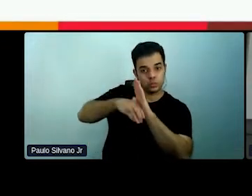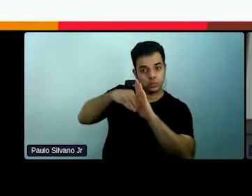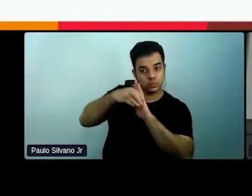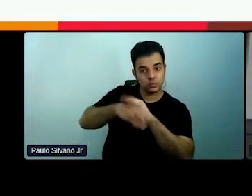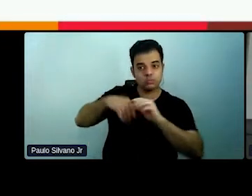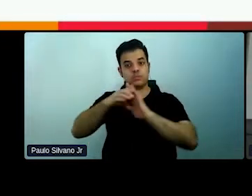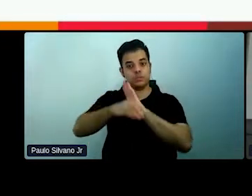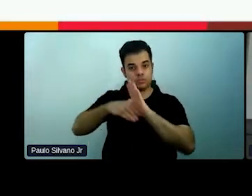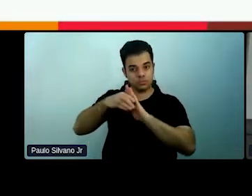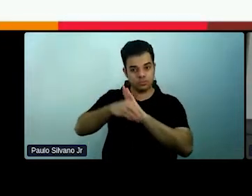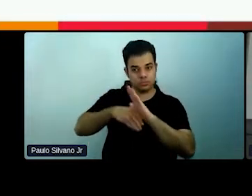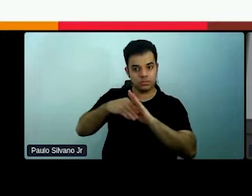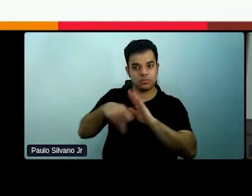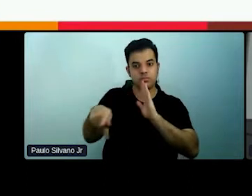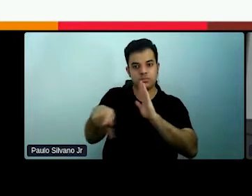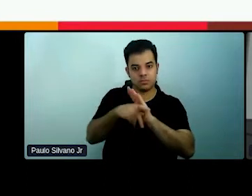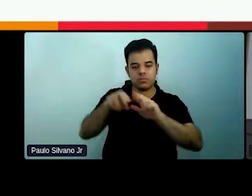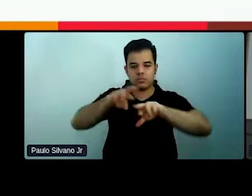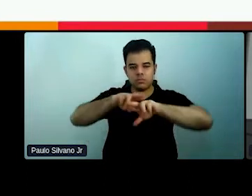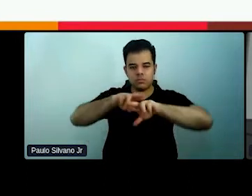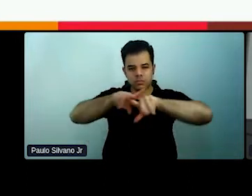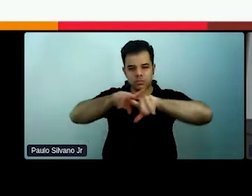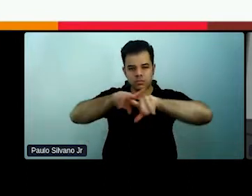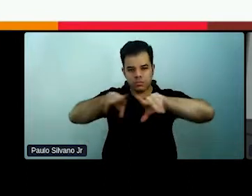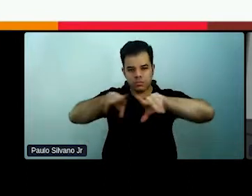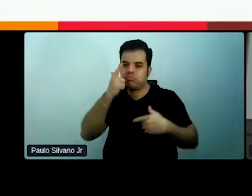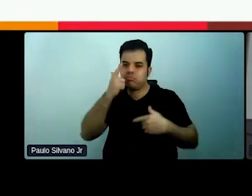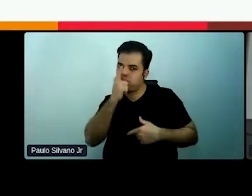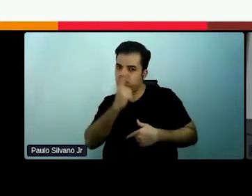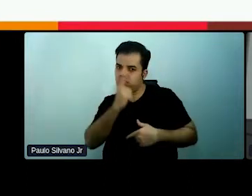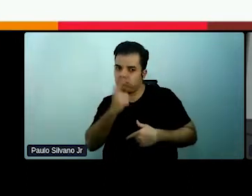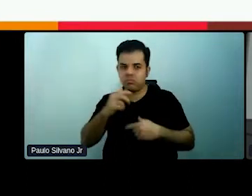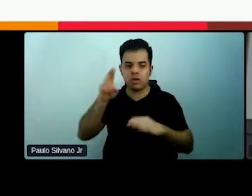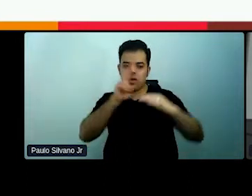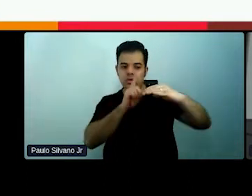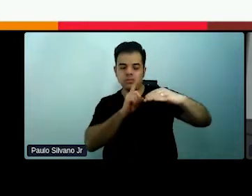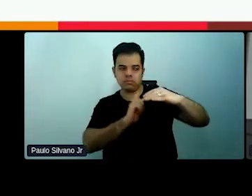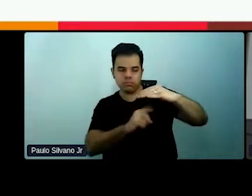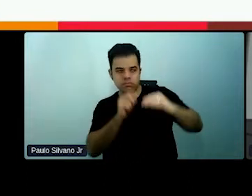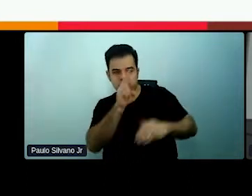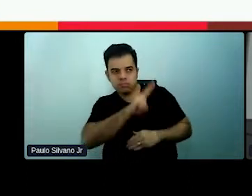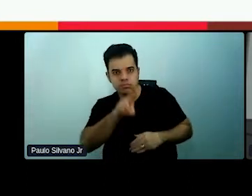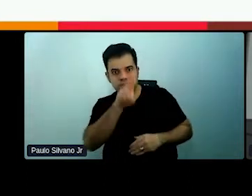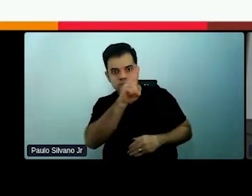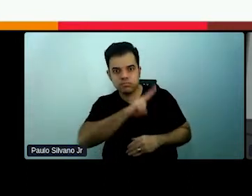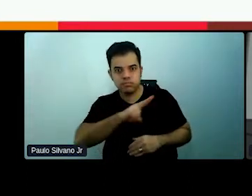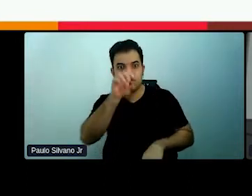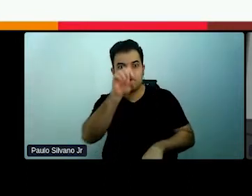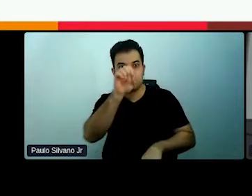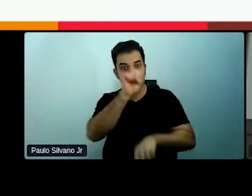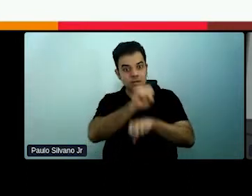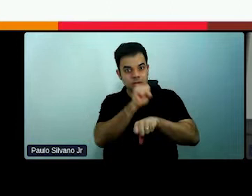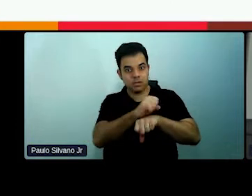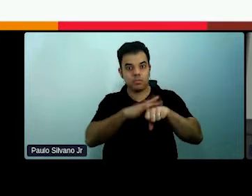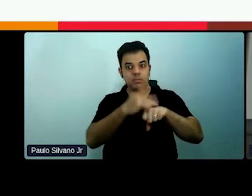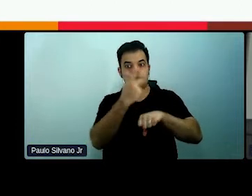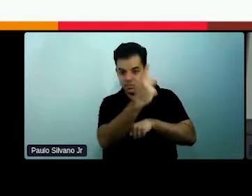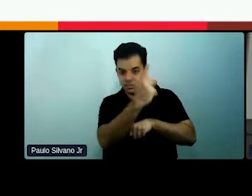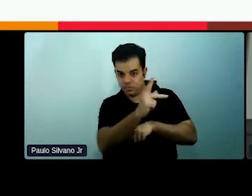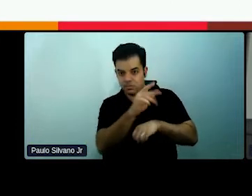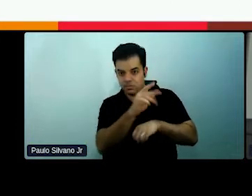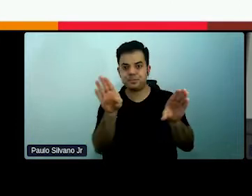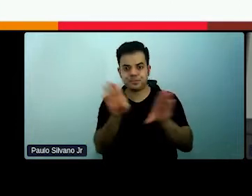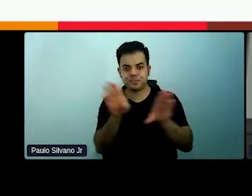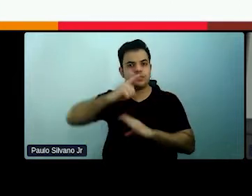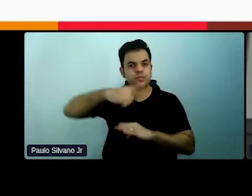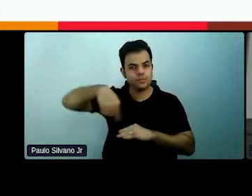do serviço está sendo bem entregue, está chegando aí ao usuário de uma forma que ele espera. Então, nós estamos